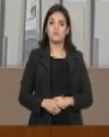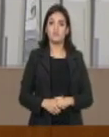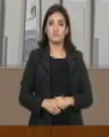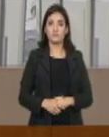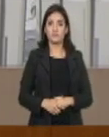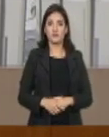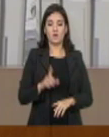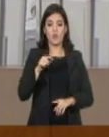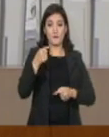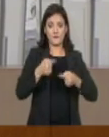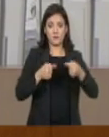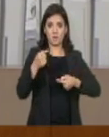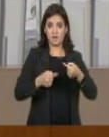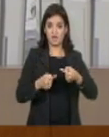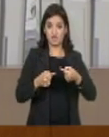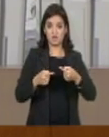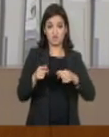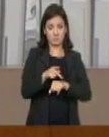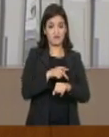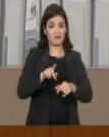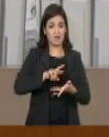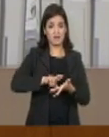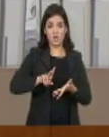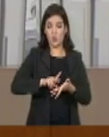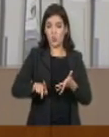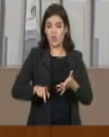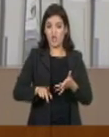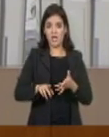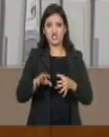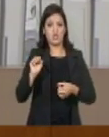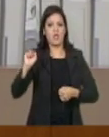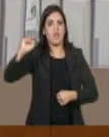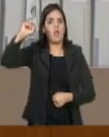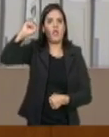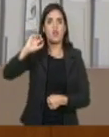é política de heróis ou de candidatos a heróis.